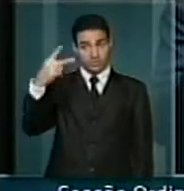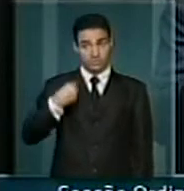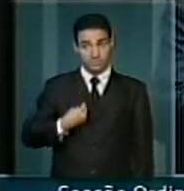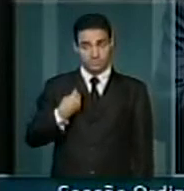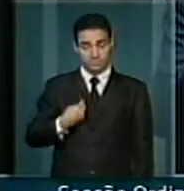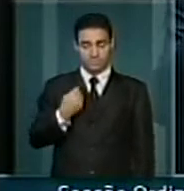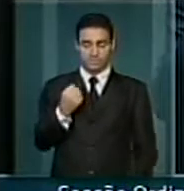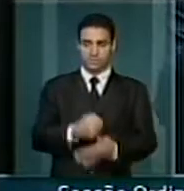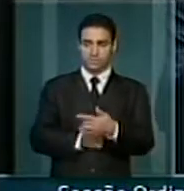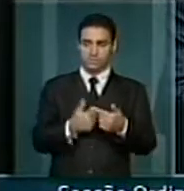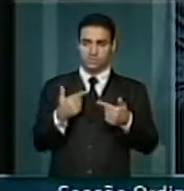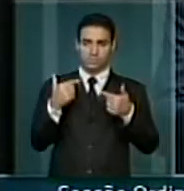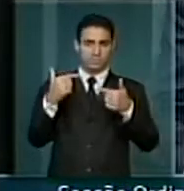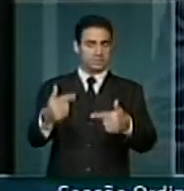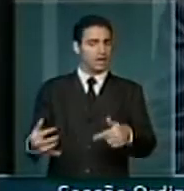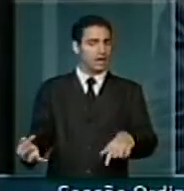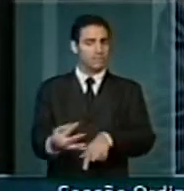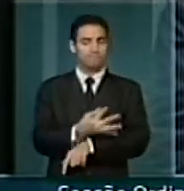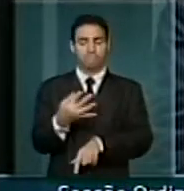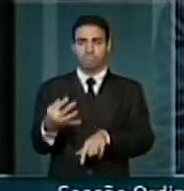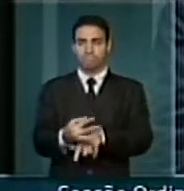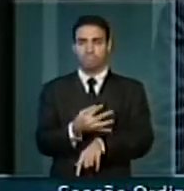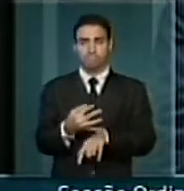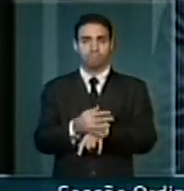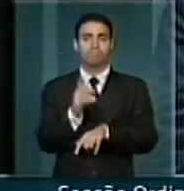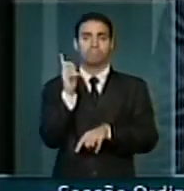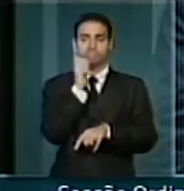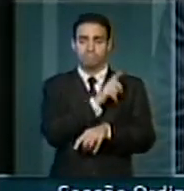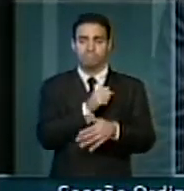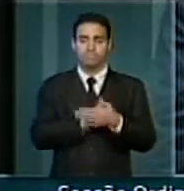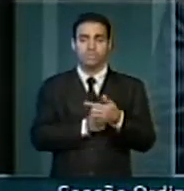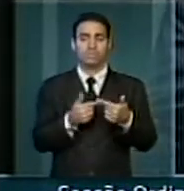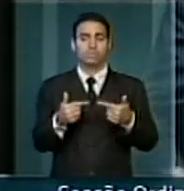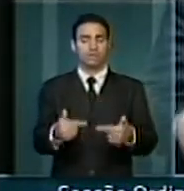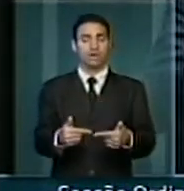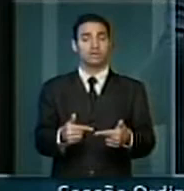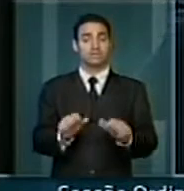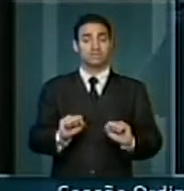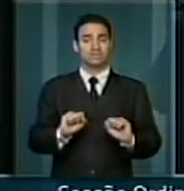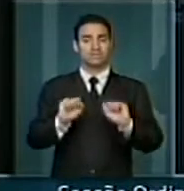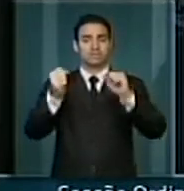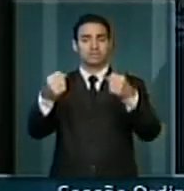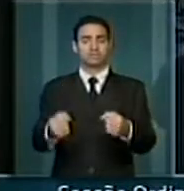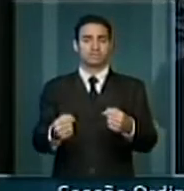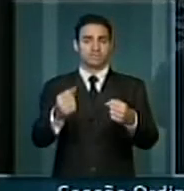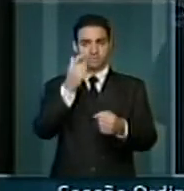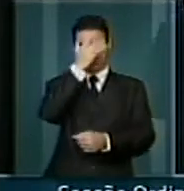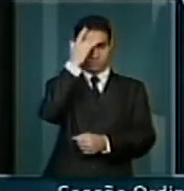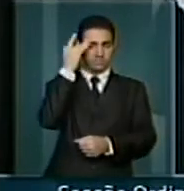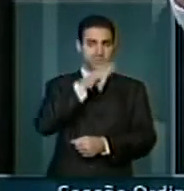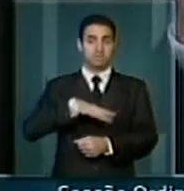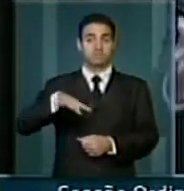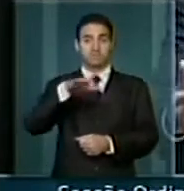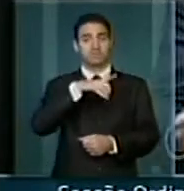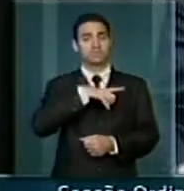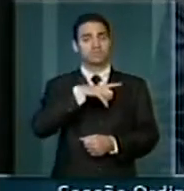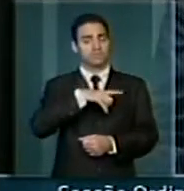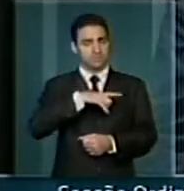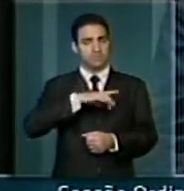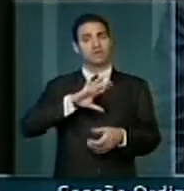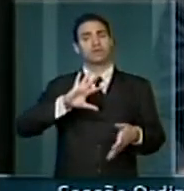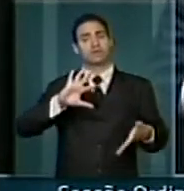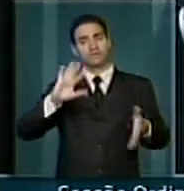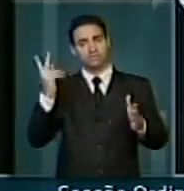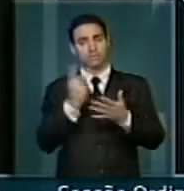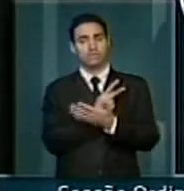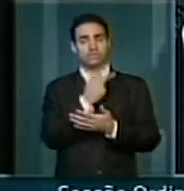sua história de luta, de superação e de luta na defesa daquelas pessoas que passam por